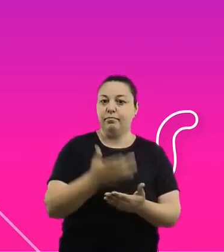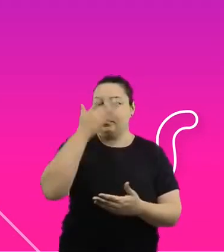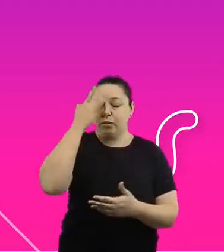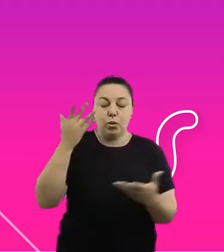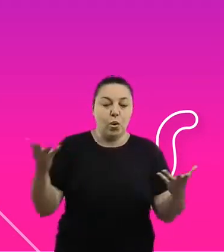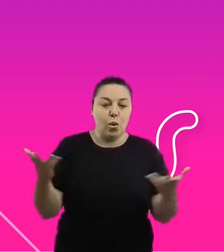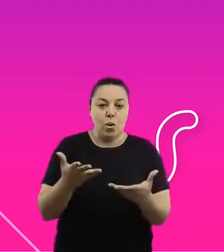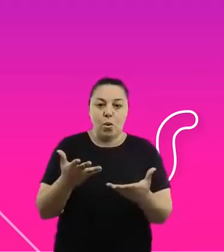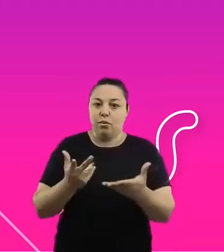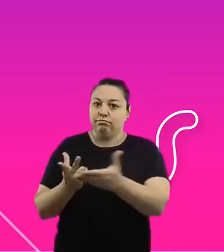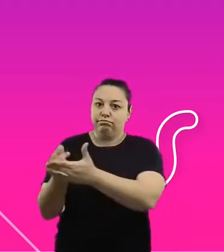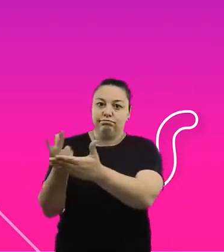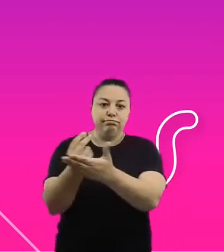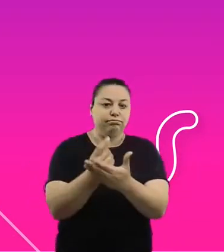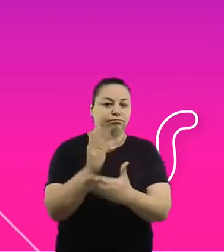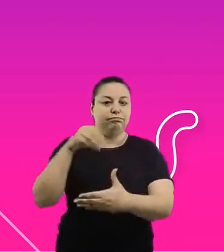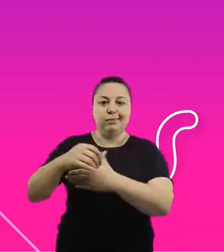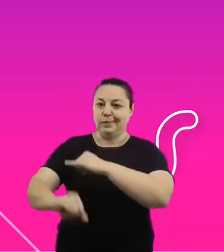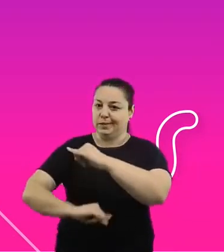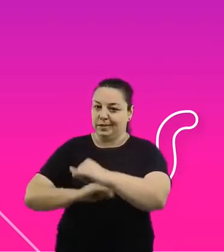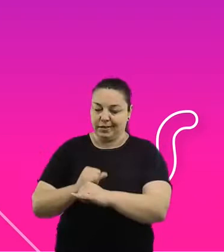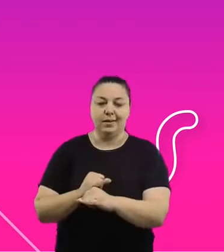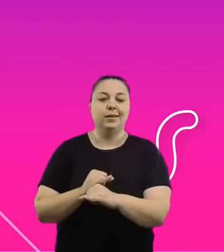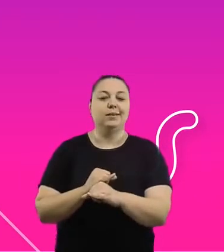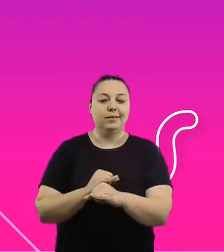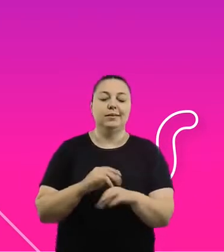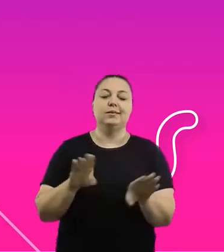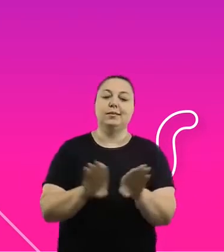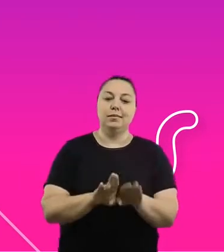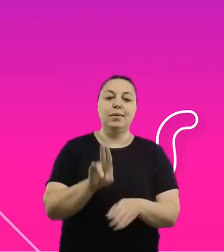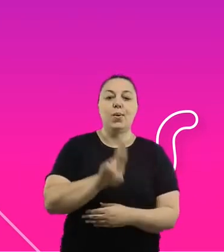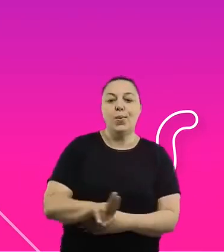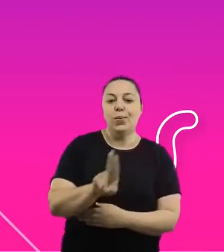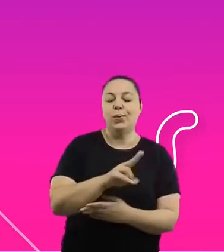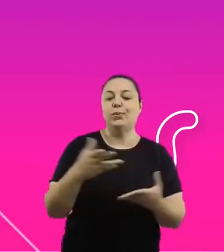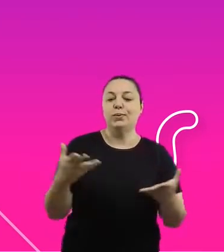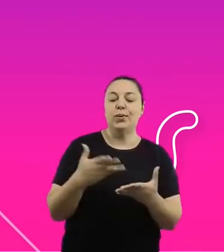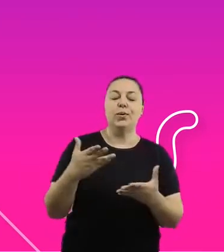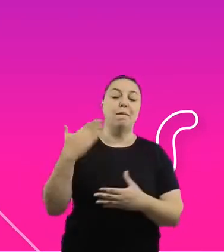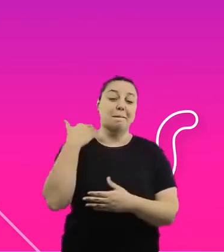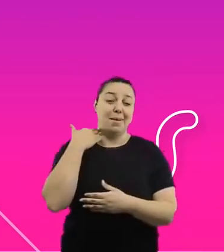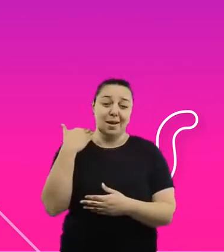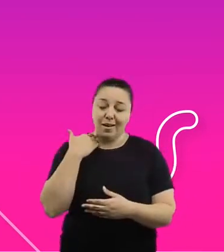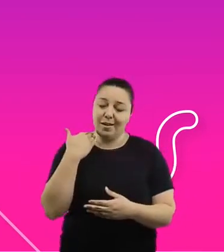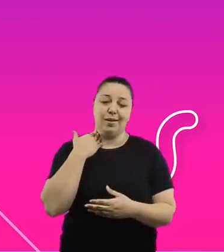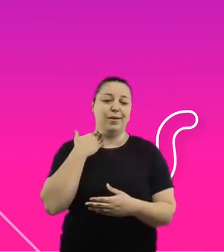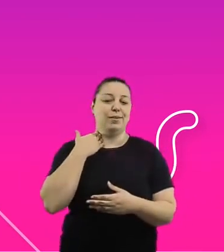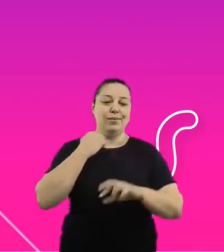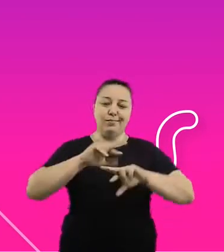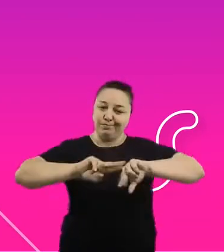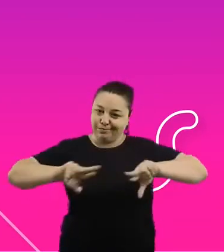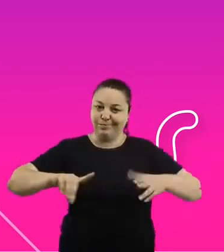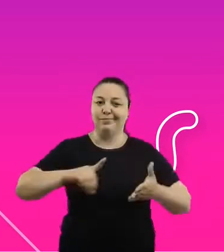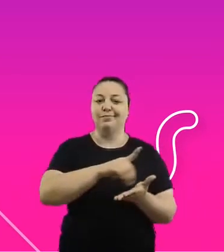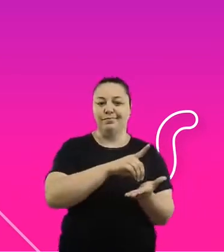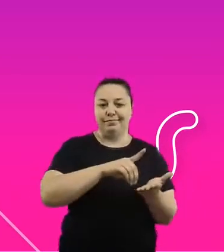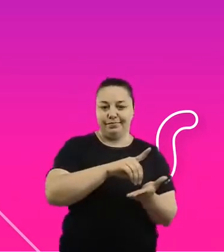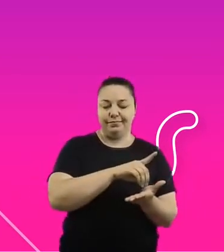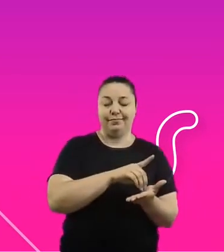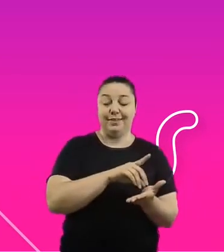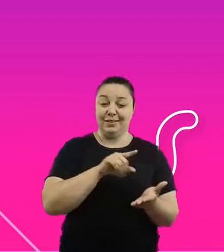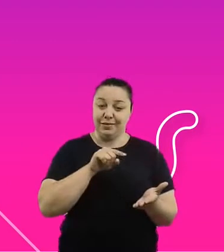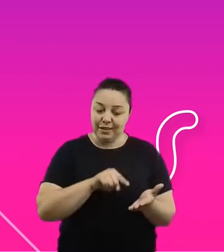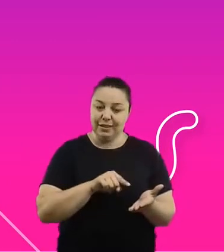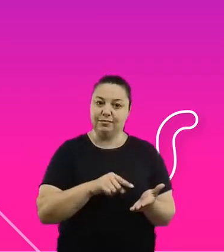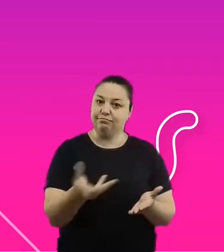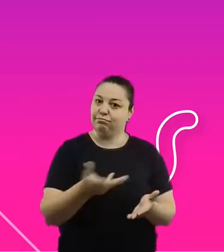nunca usou tanto o banco através dos meios digitais. Então, por conta dessa digitalização acelerada,